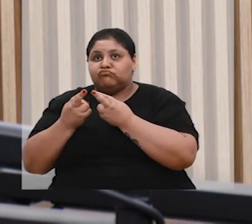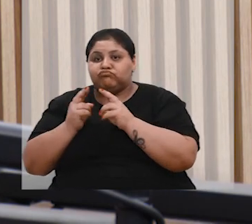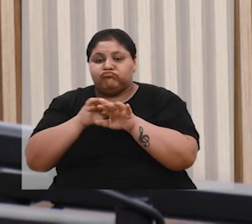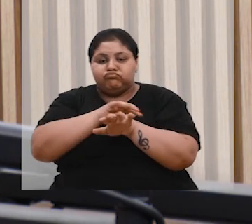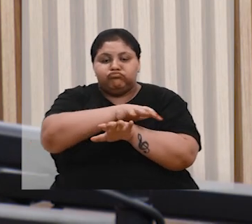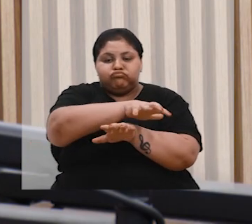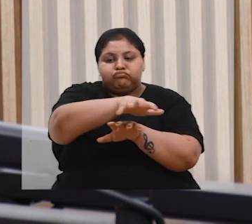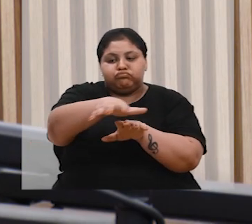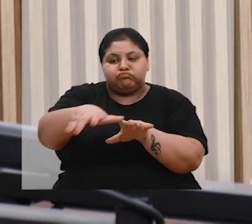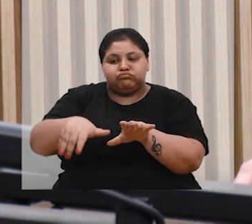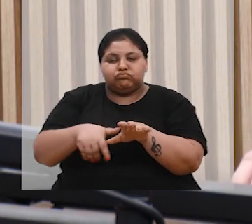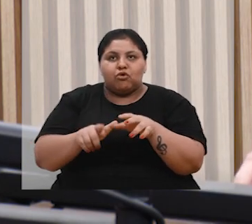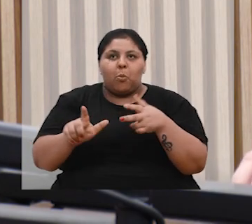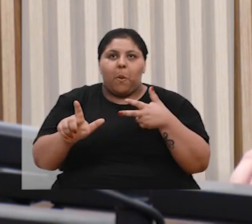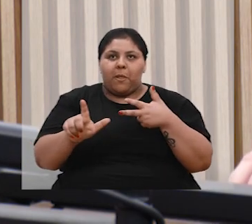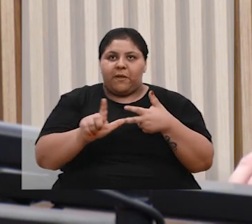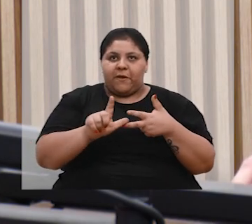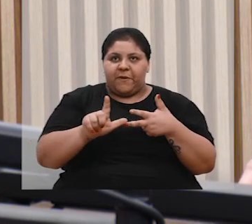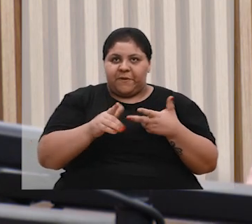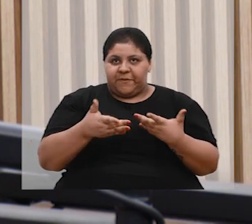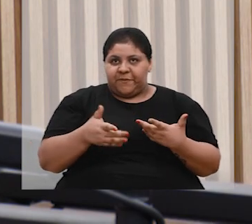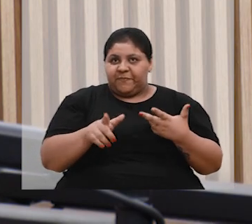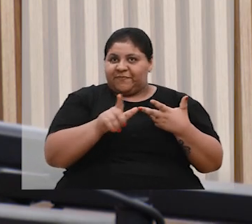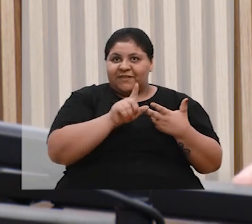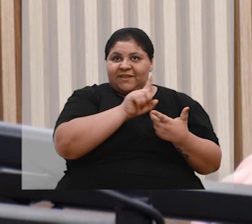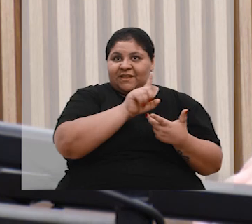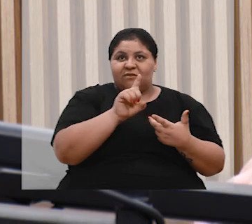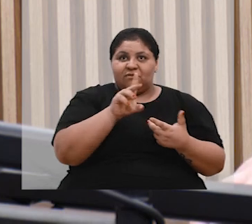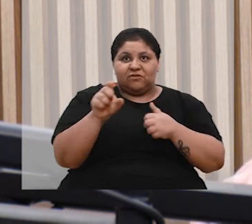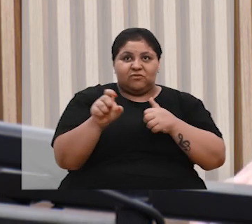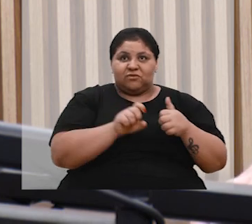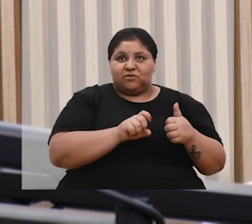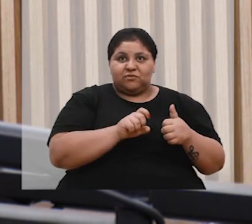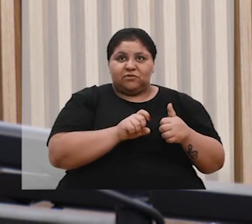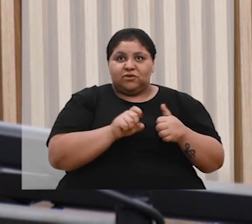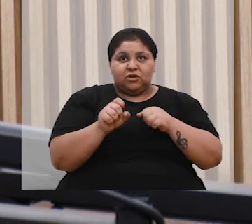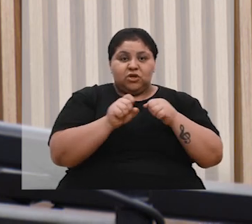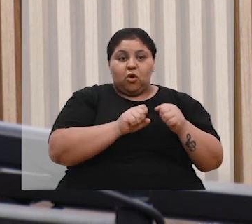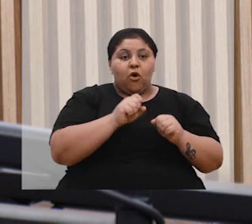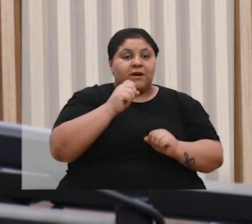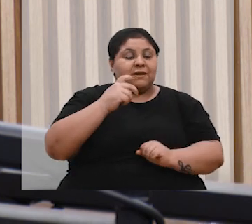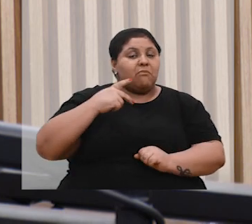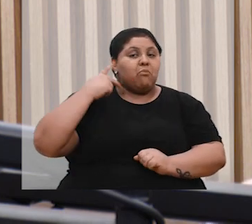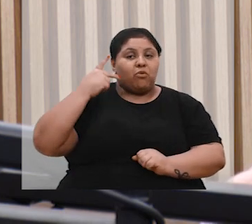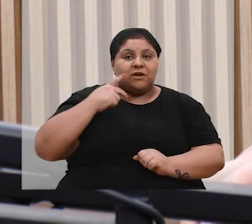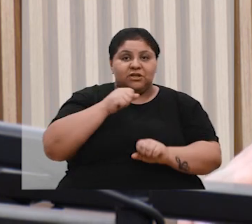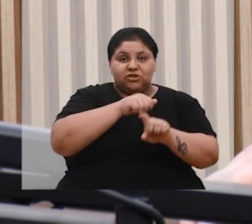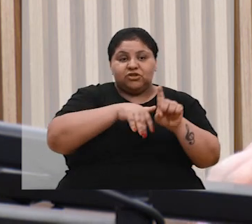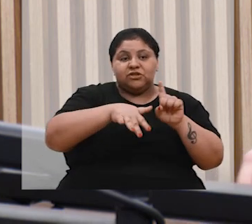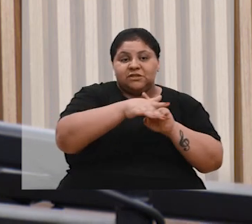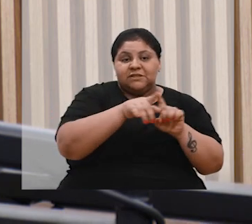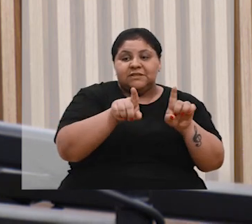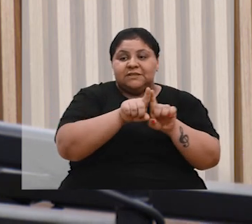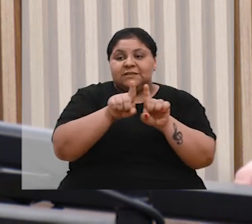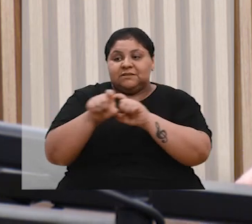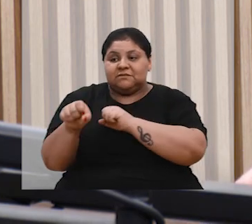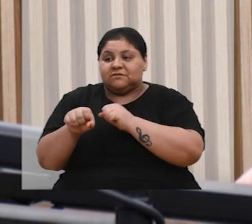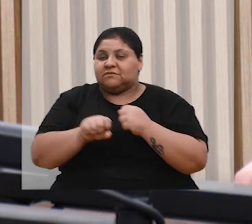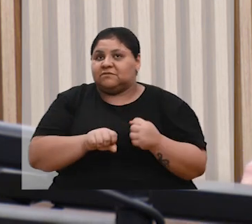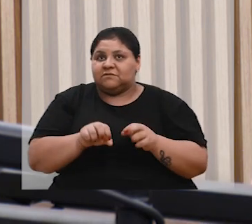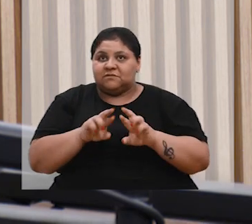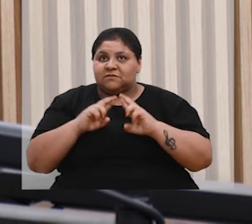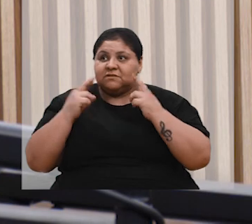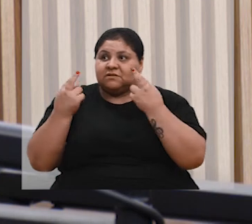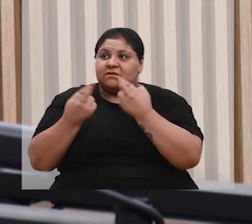torno do Legislativo. O Legislativo ele não é só um poder de ordem política e social, ele também é um